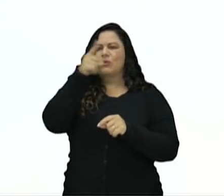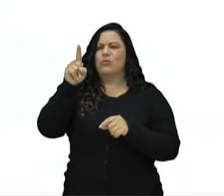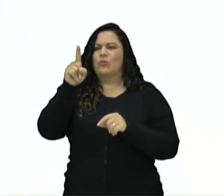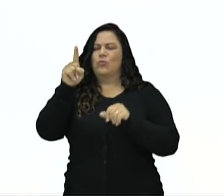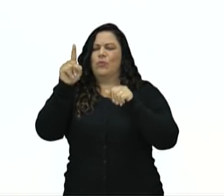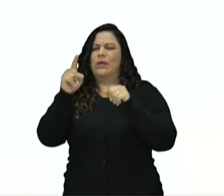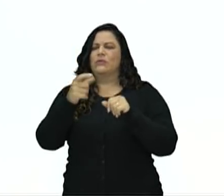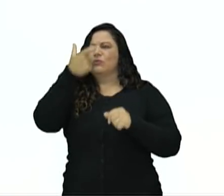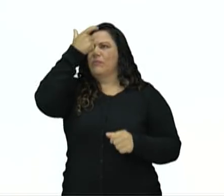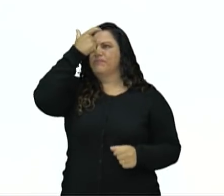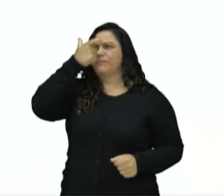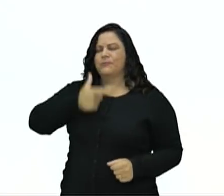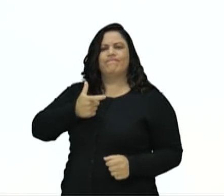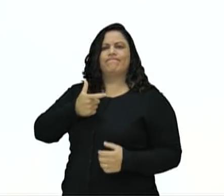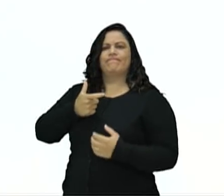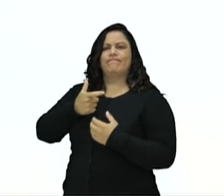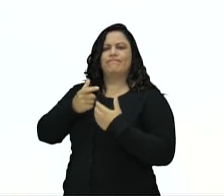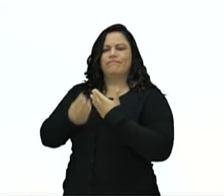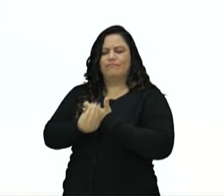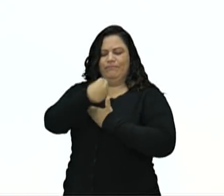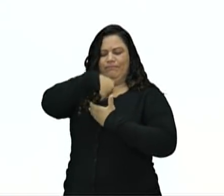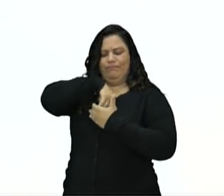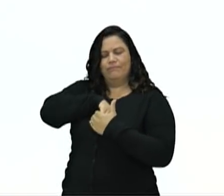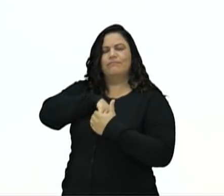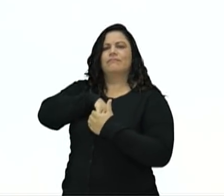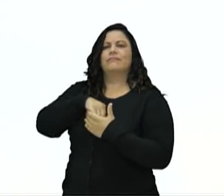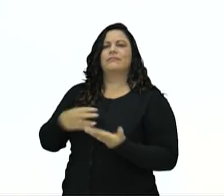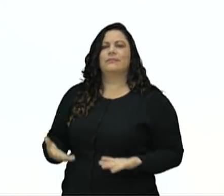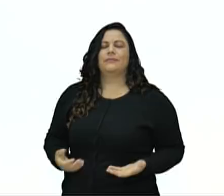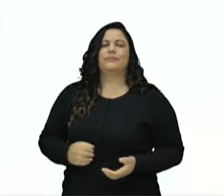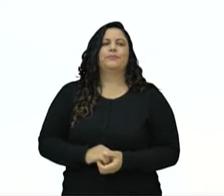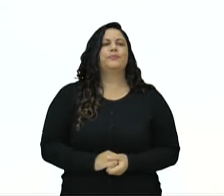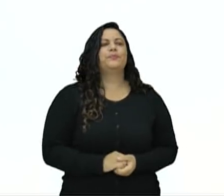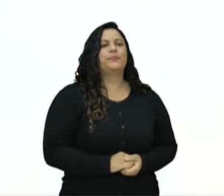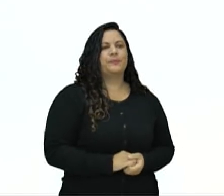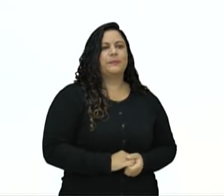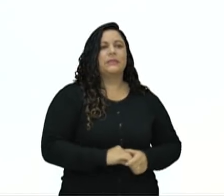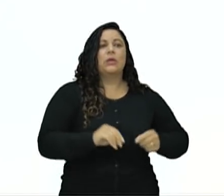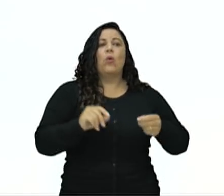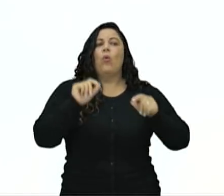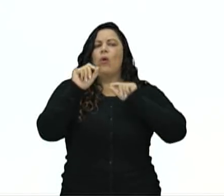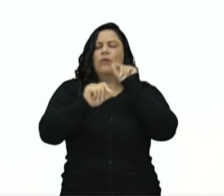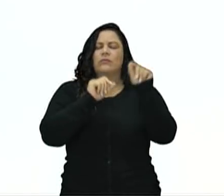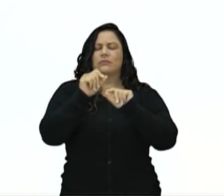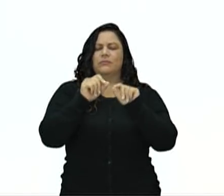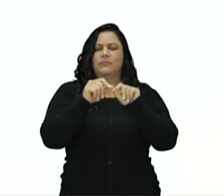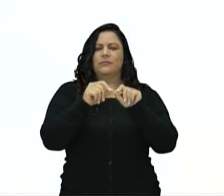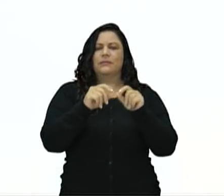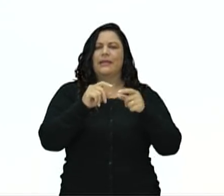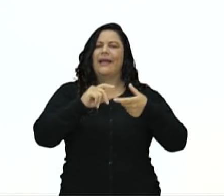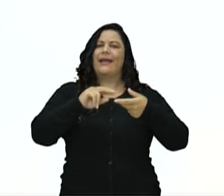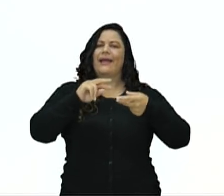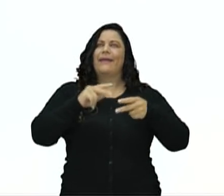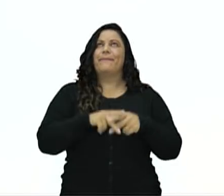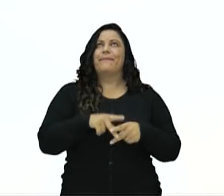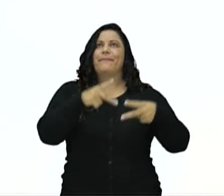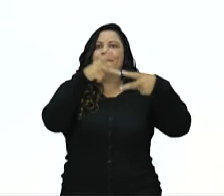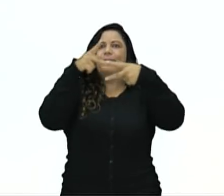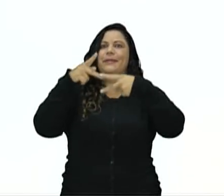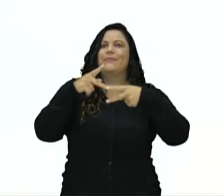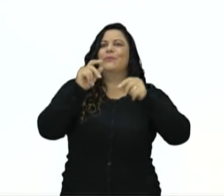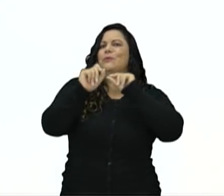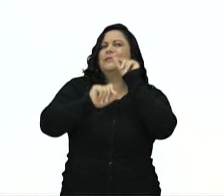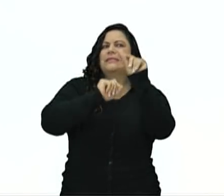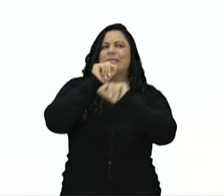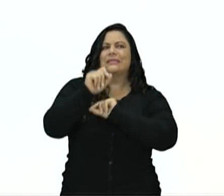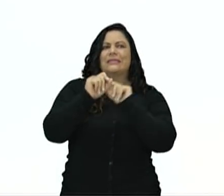mais o pronome ela, o pronome pessoal, formou a palavra nela e se refere a qual vocábulo,